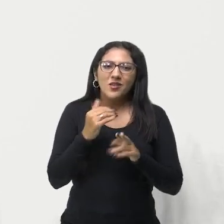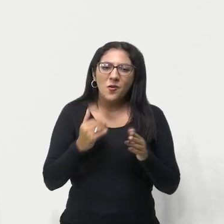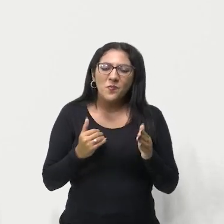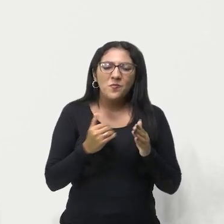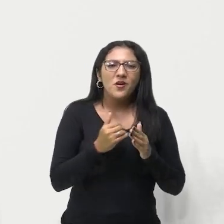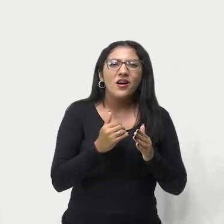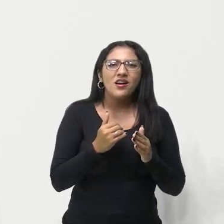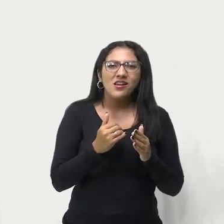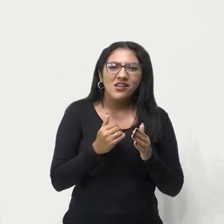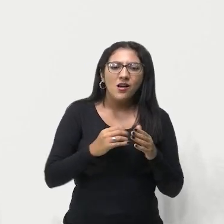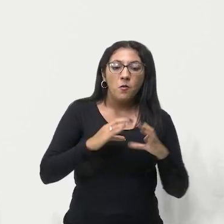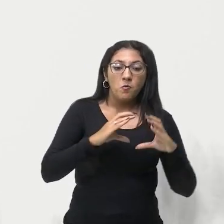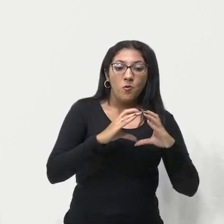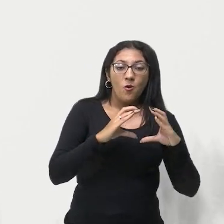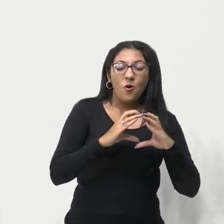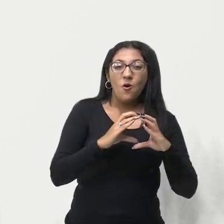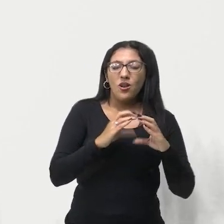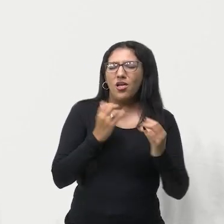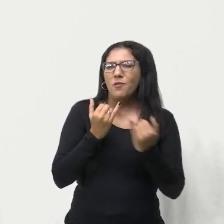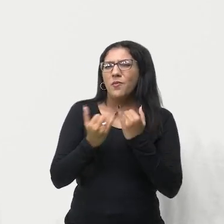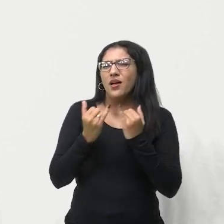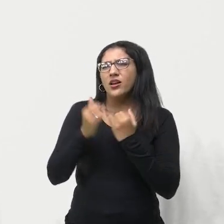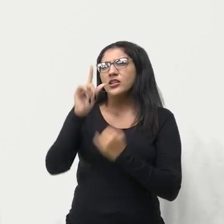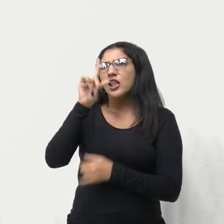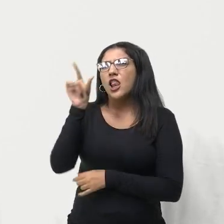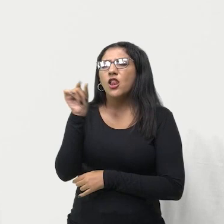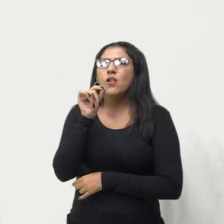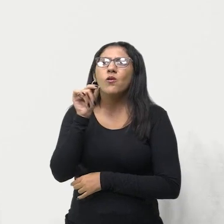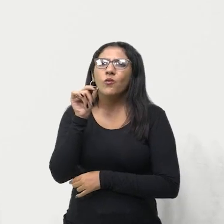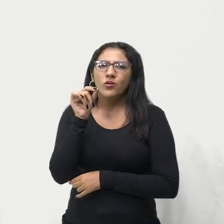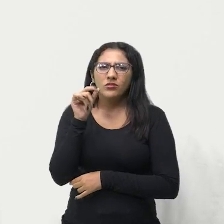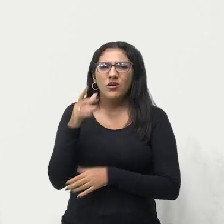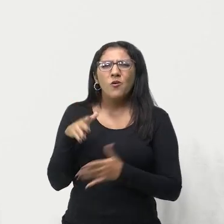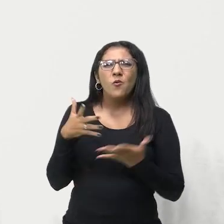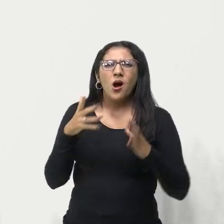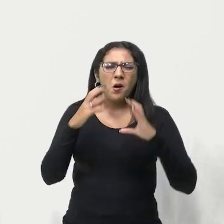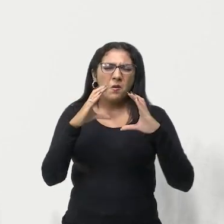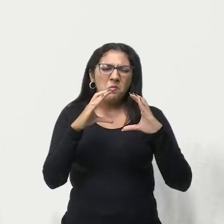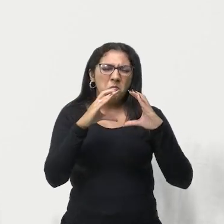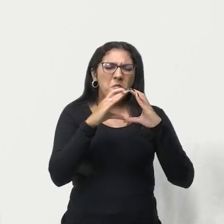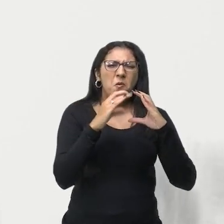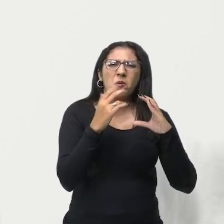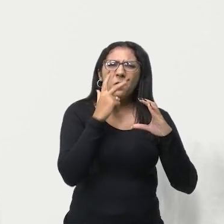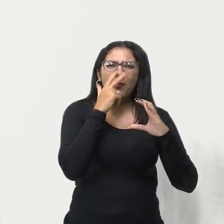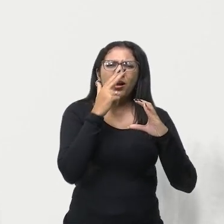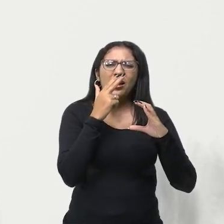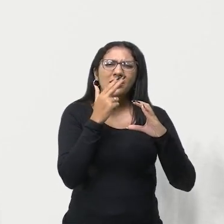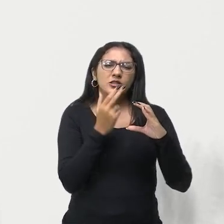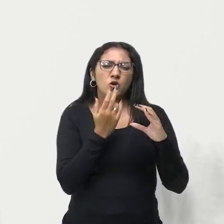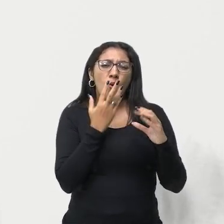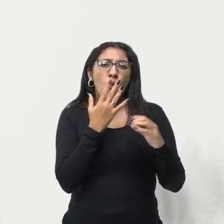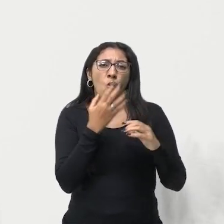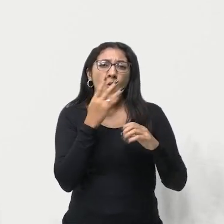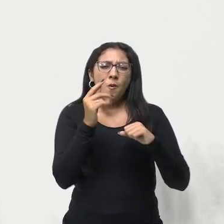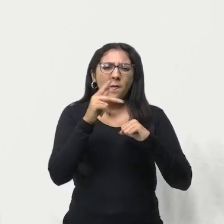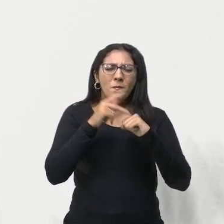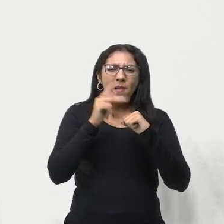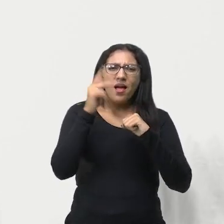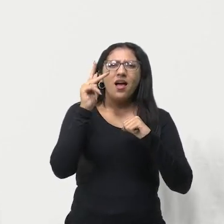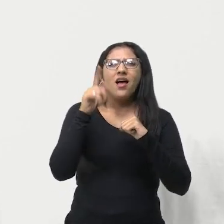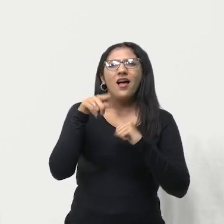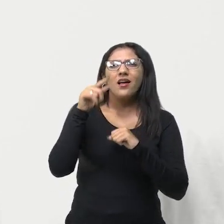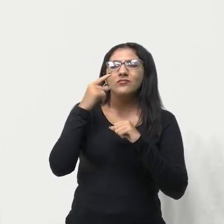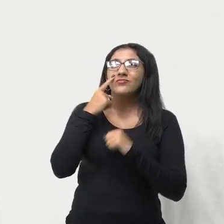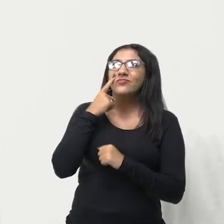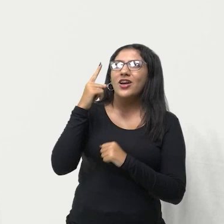aproximando o brinquedo bola com a lua. Porque qual é a bola prateada que fica na noite